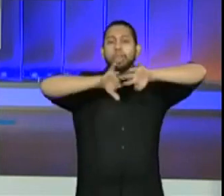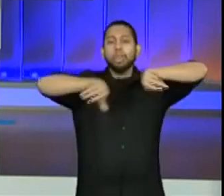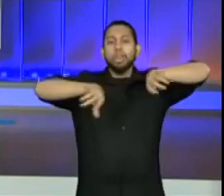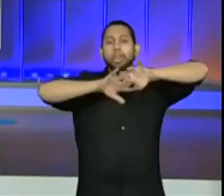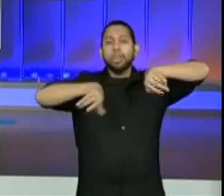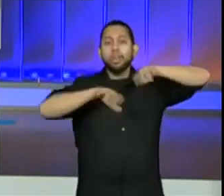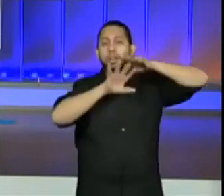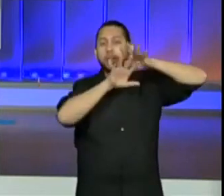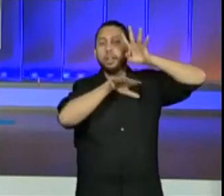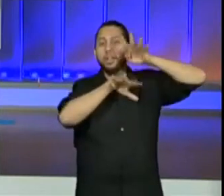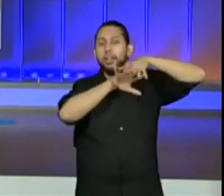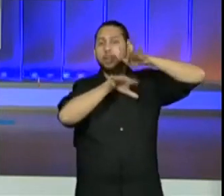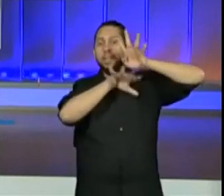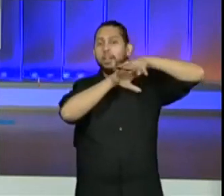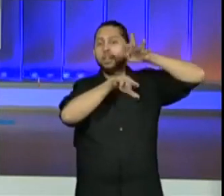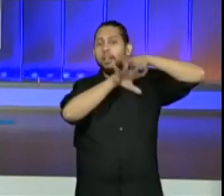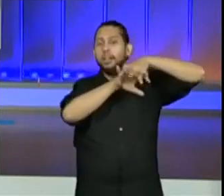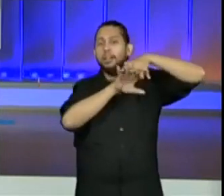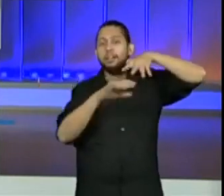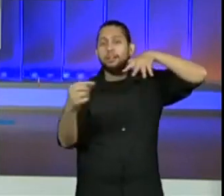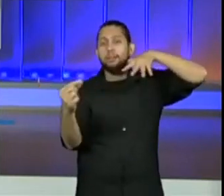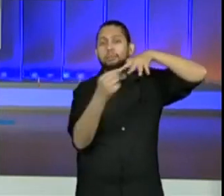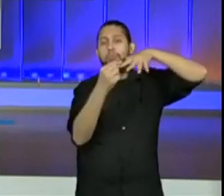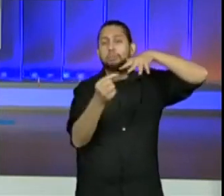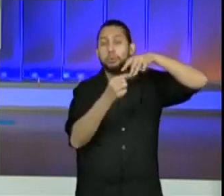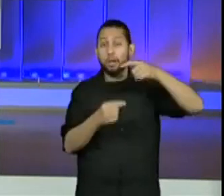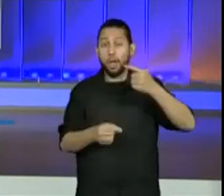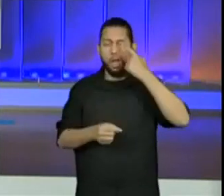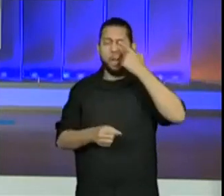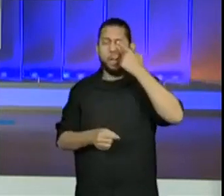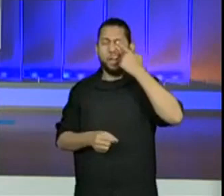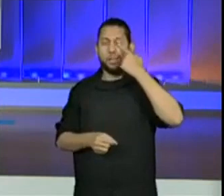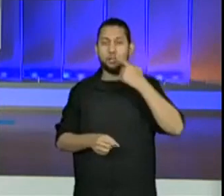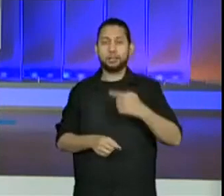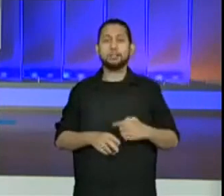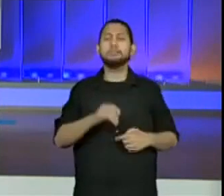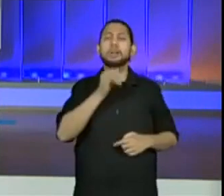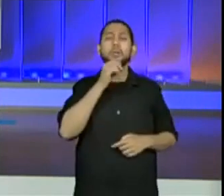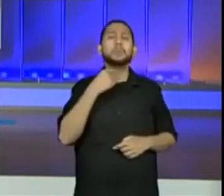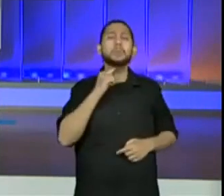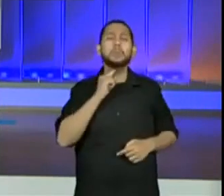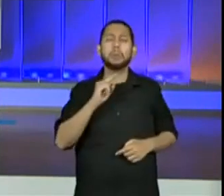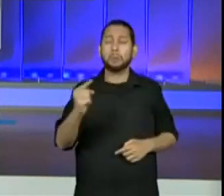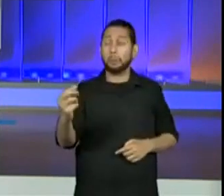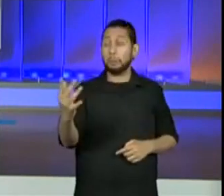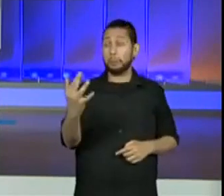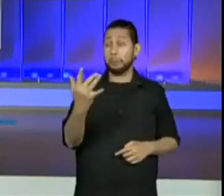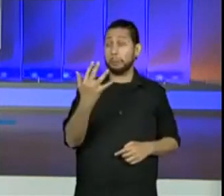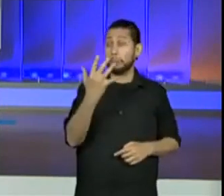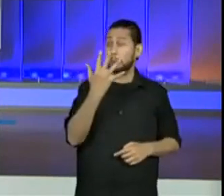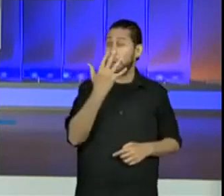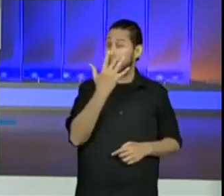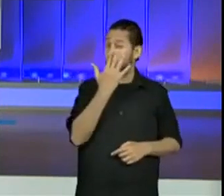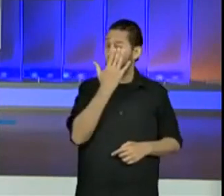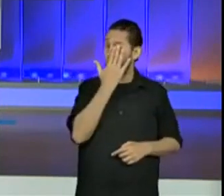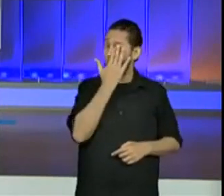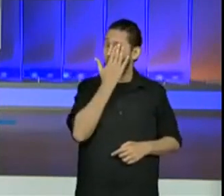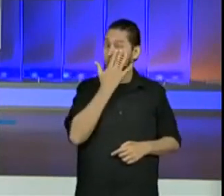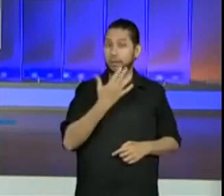aí em proteção contra ciscos, partículas de poeira, como alguns professores apontam. Até